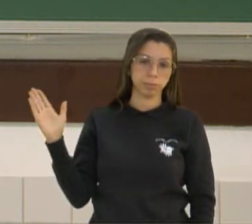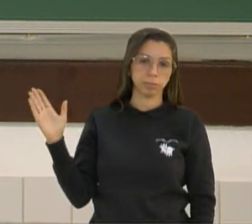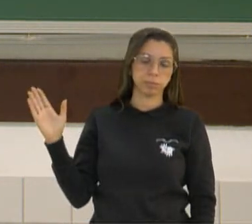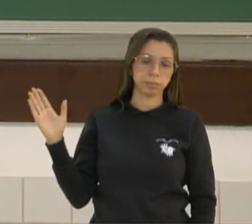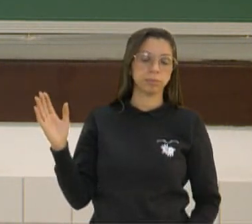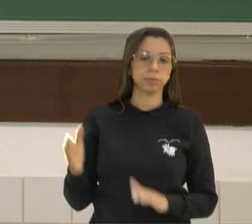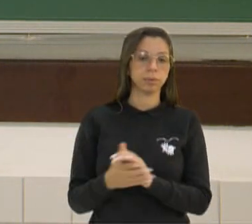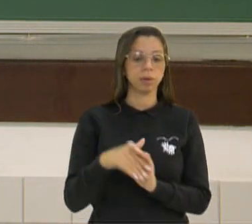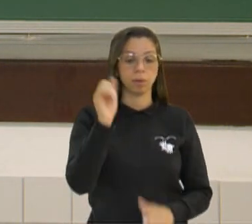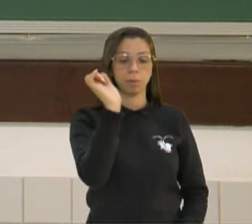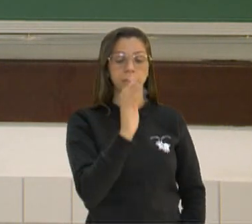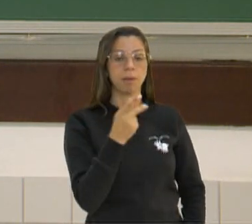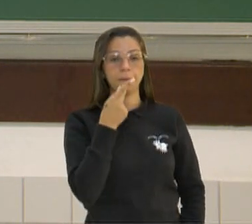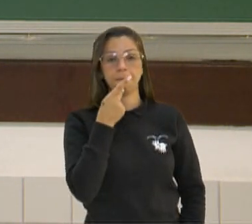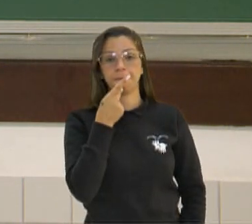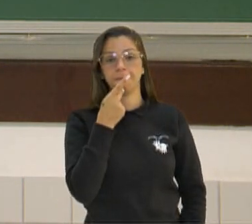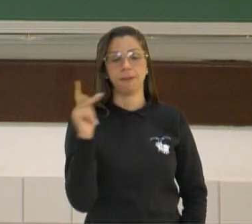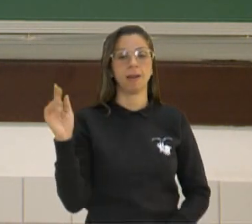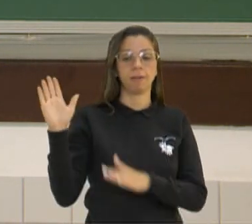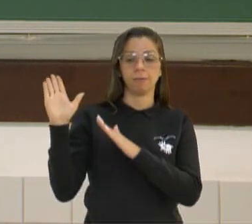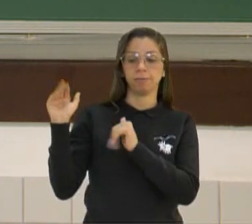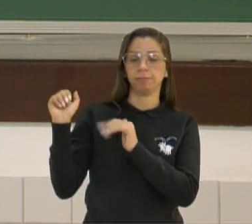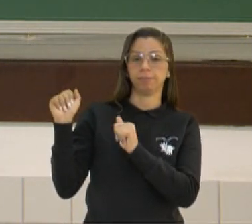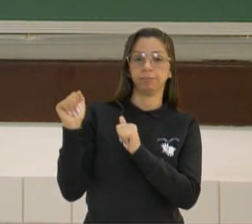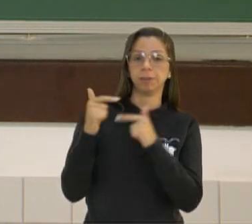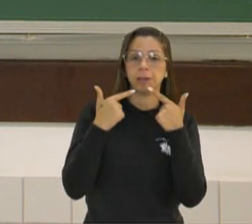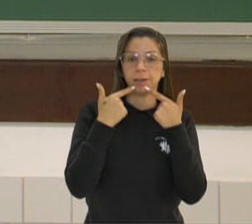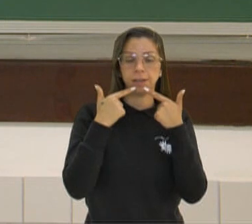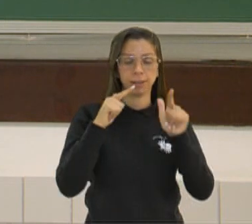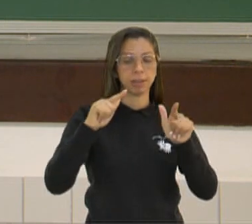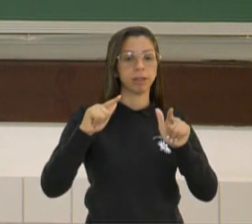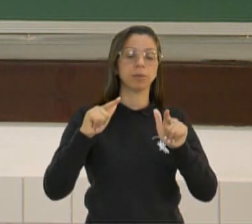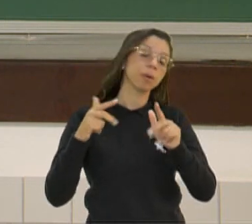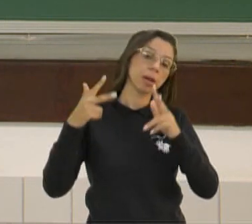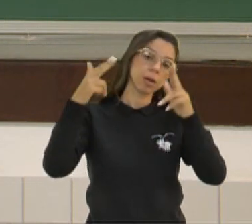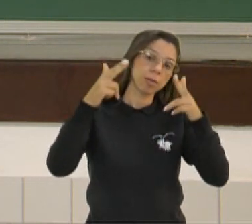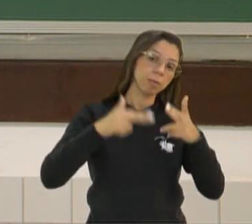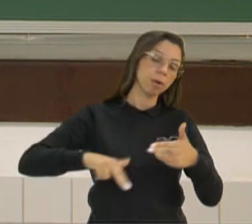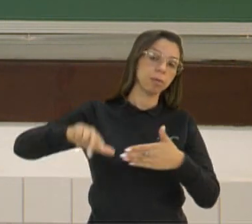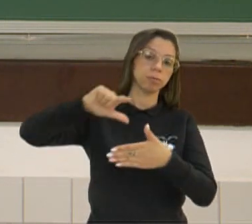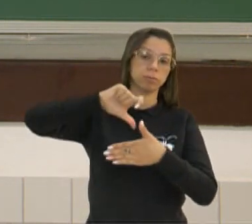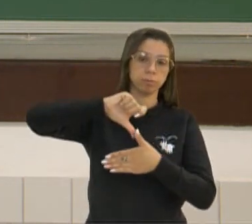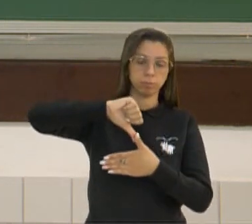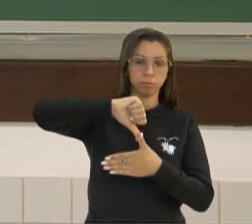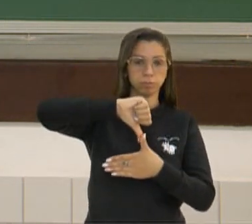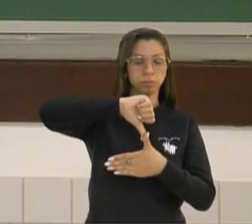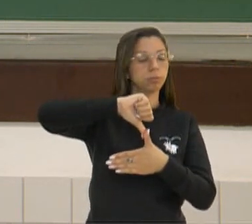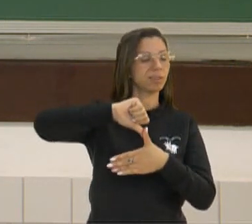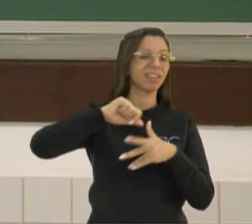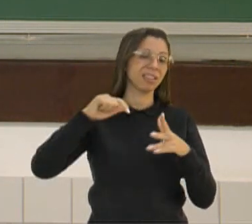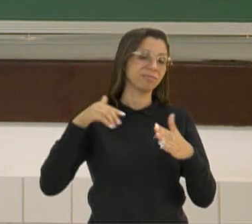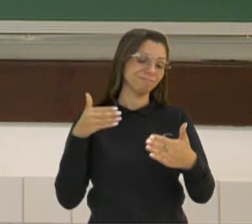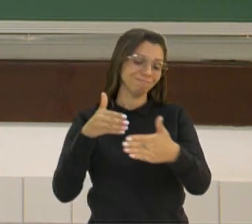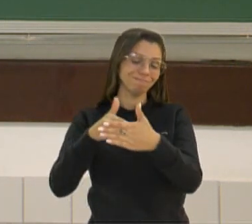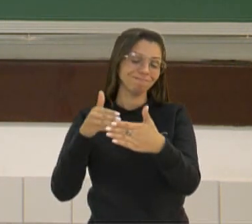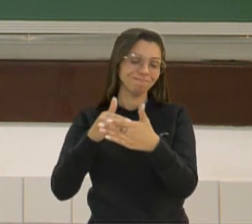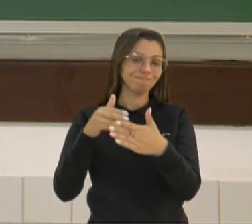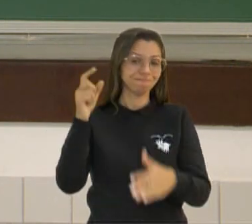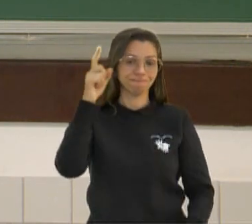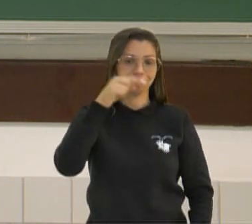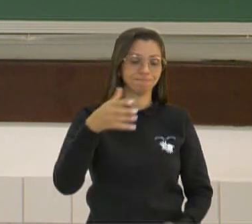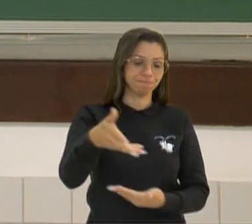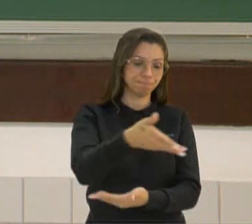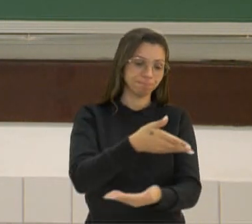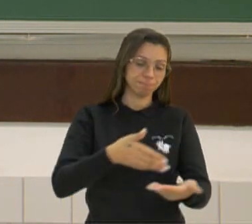fato do Brasil não falar o idioma das demais nações da América do Sul, nós temos dificuldades de integração até do